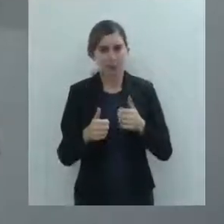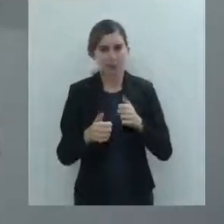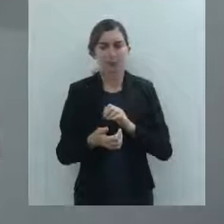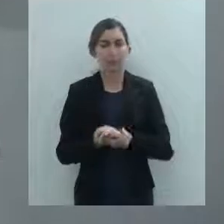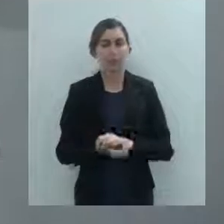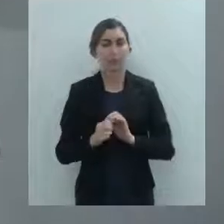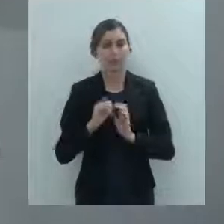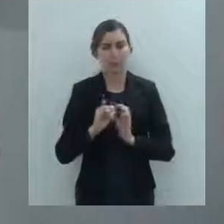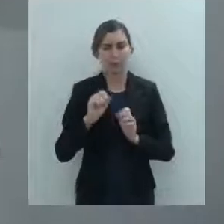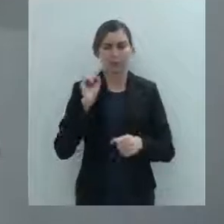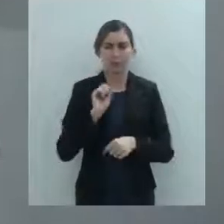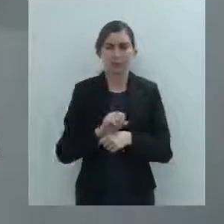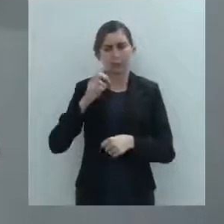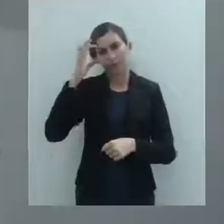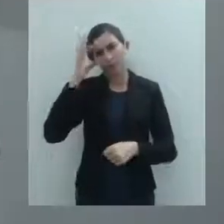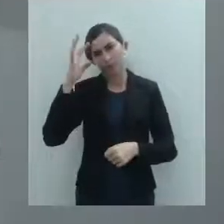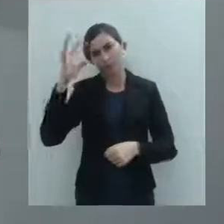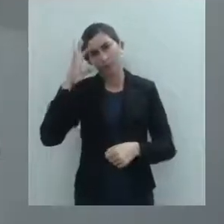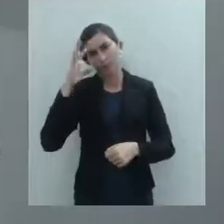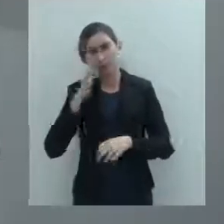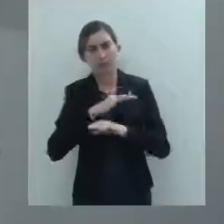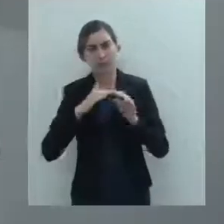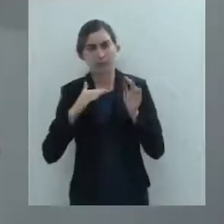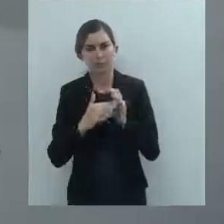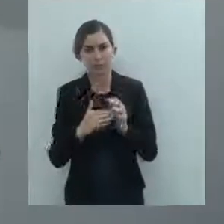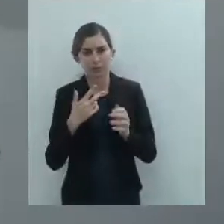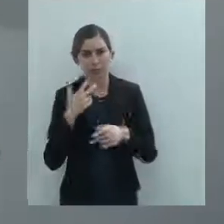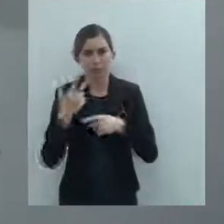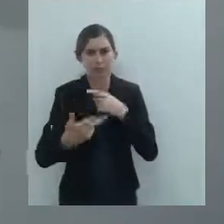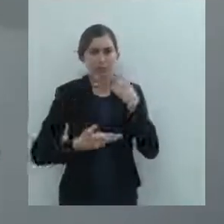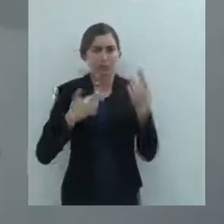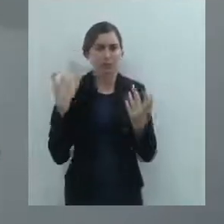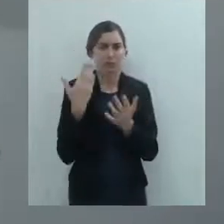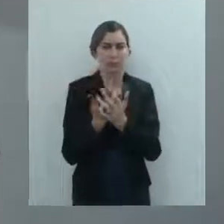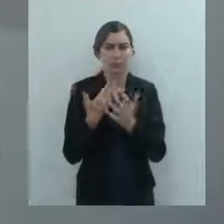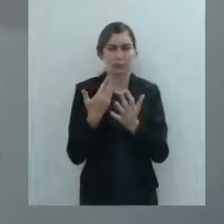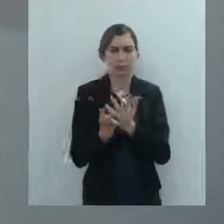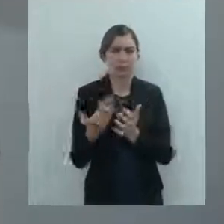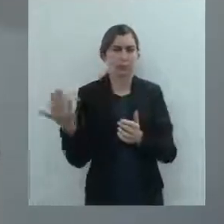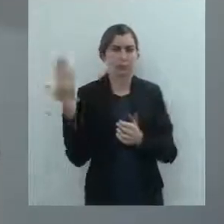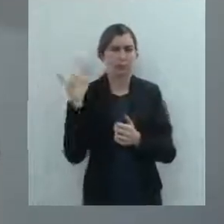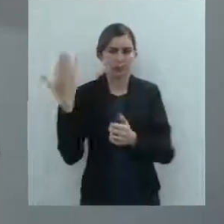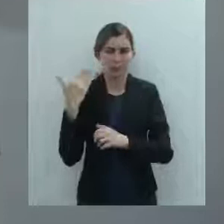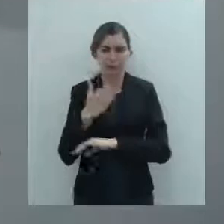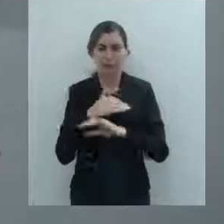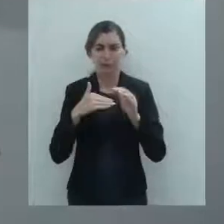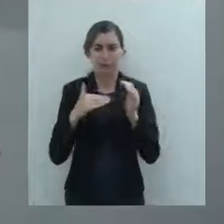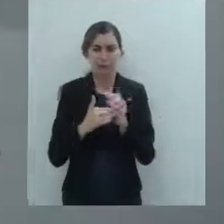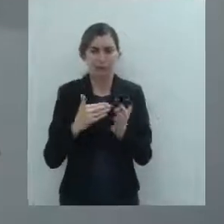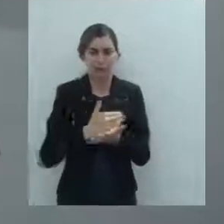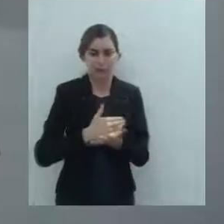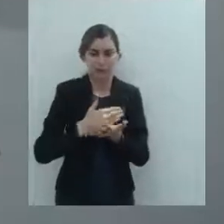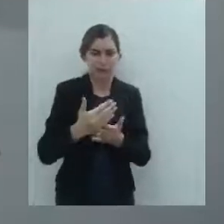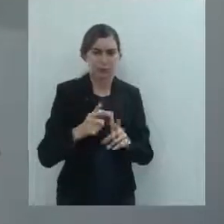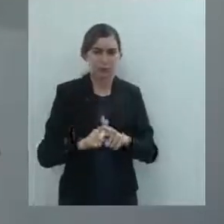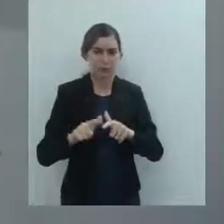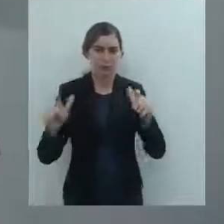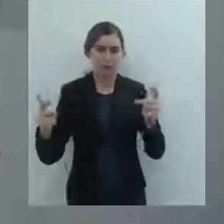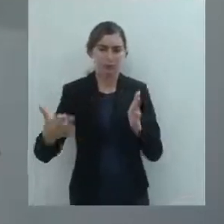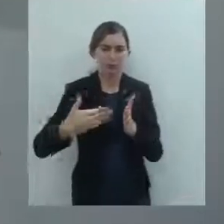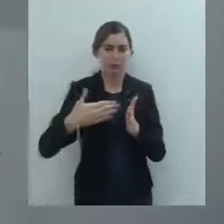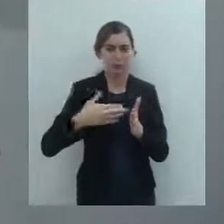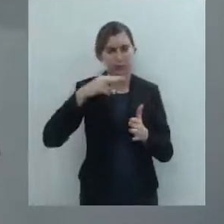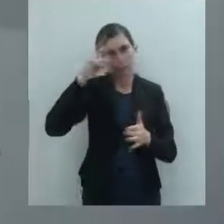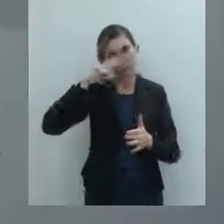se a gente parar para pensar em tudo que a gente falou na aula passada e de tudo que tem na introdução da maioria dos livros